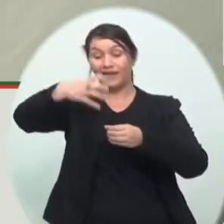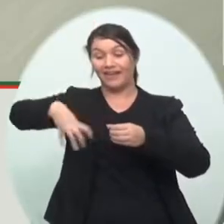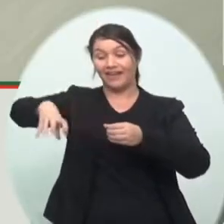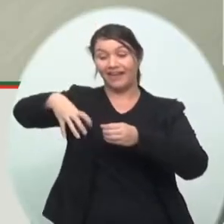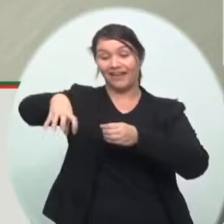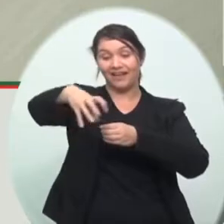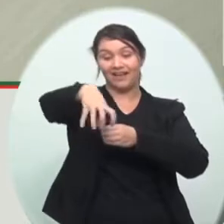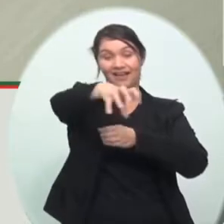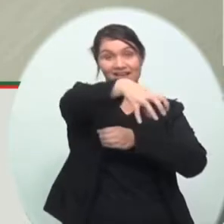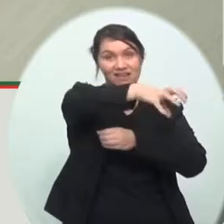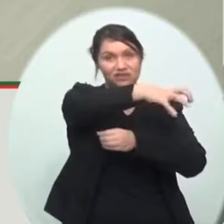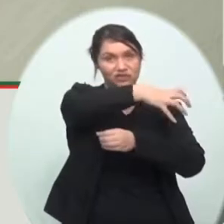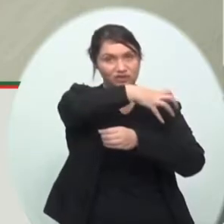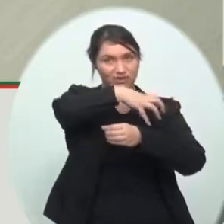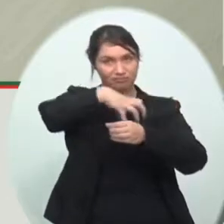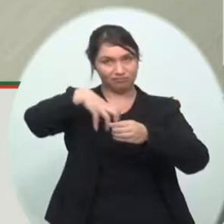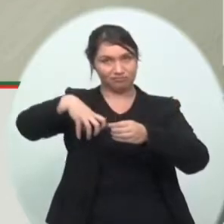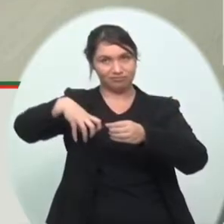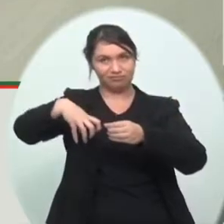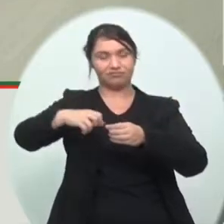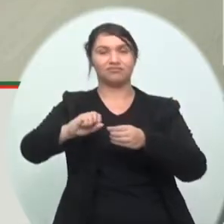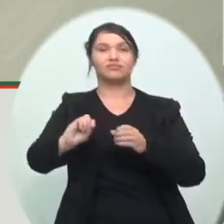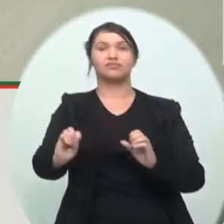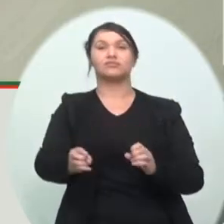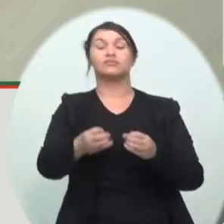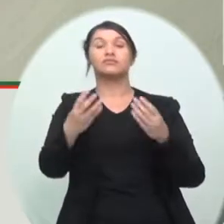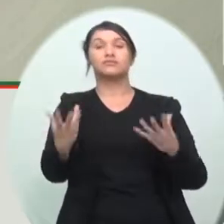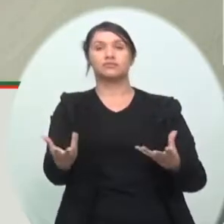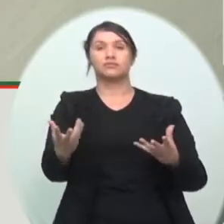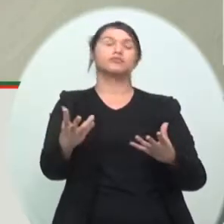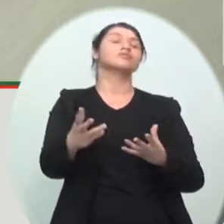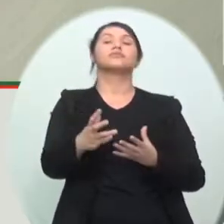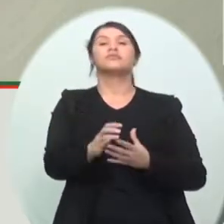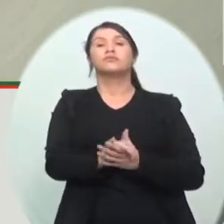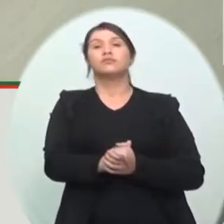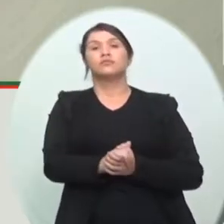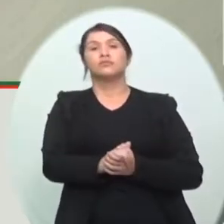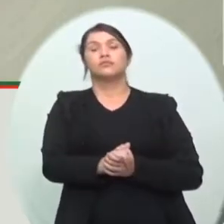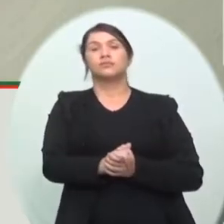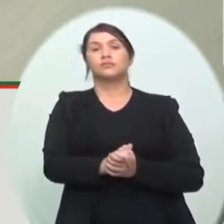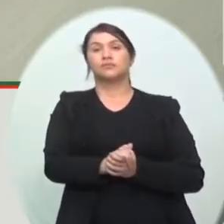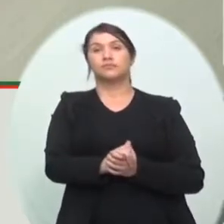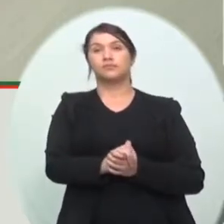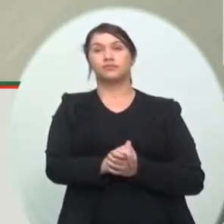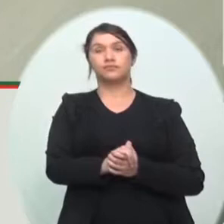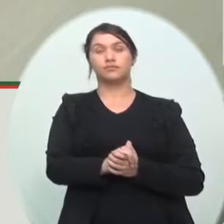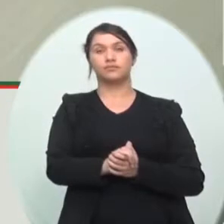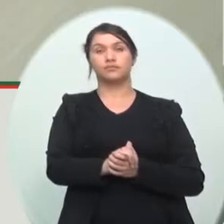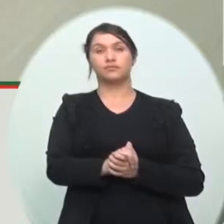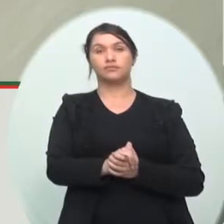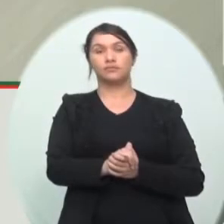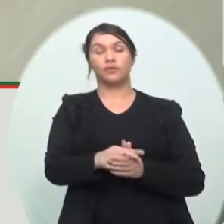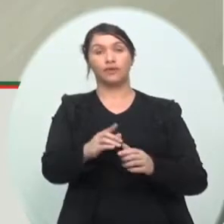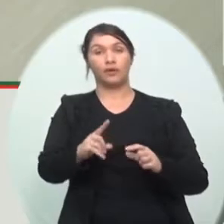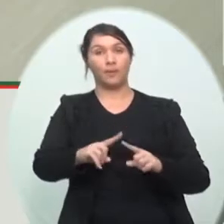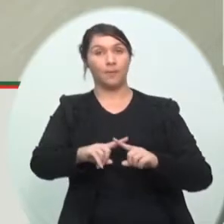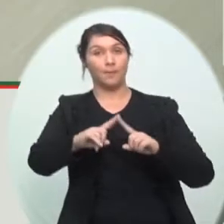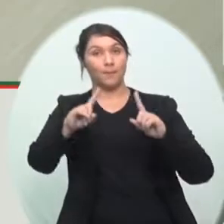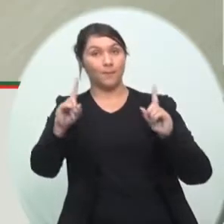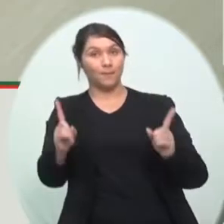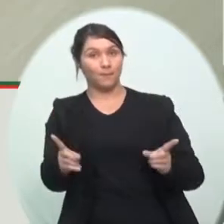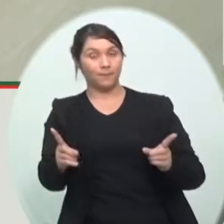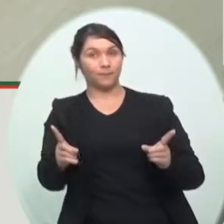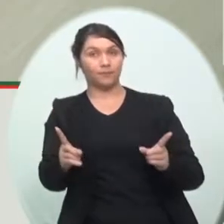as encostas da Serra Geral. Então, a gente está falando de uma mesorregião. Embora quem está gravitando hoje em